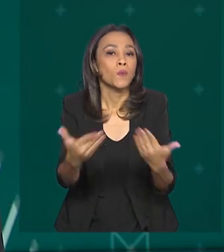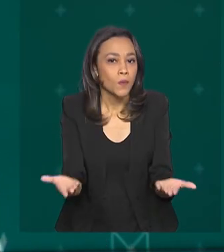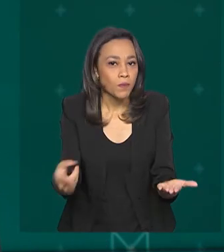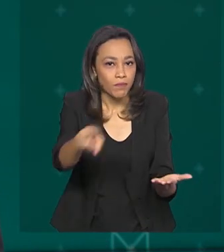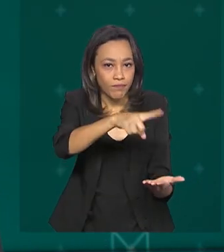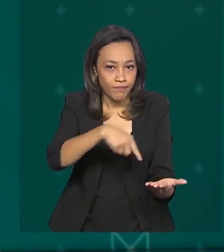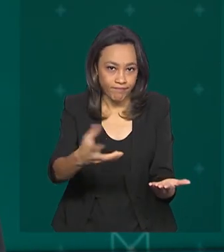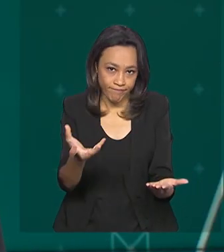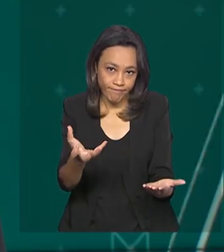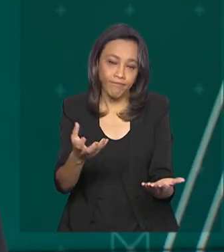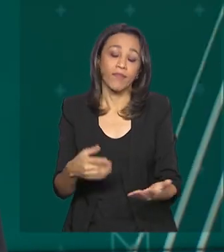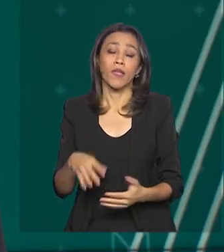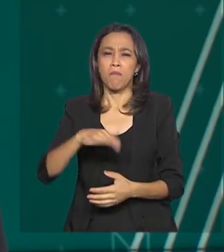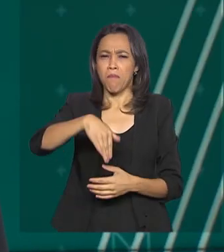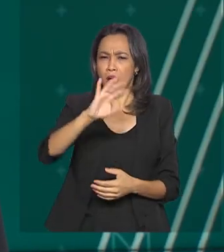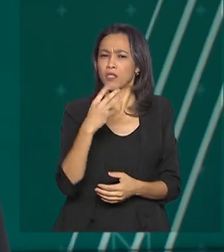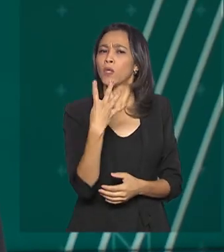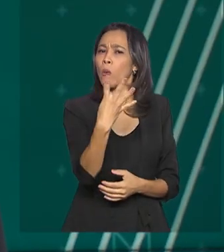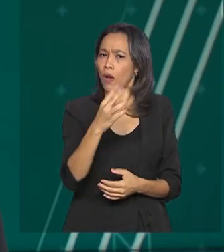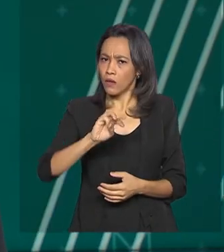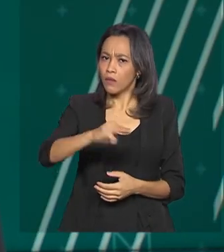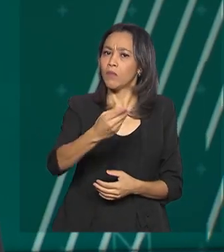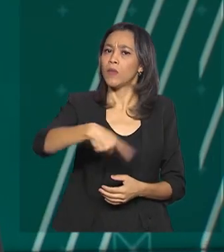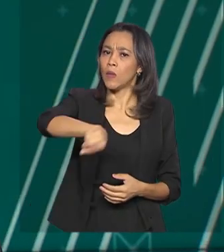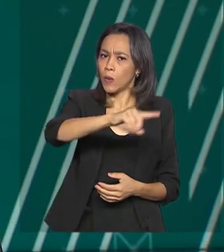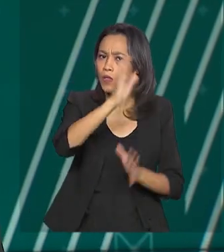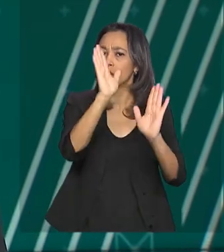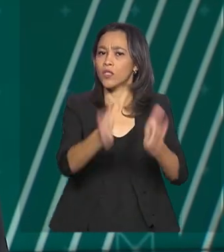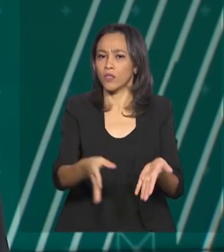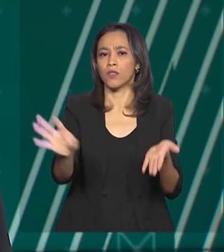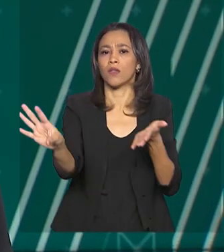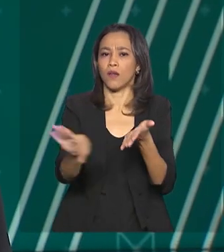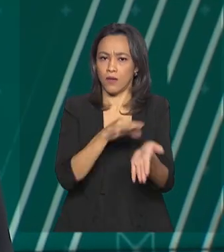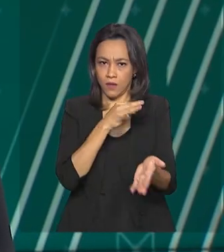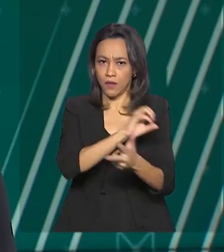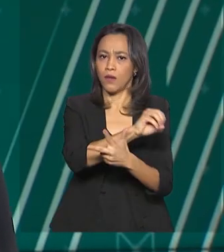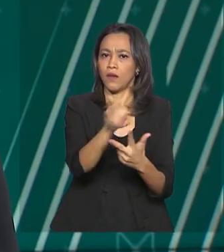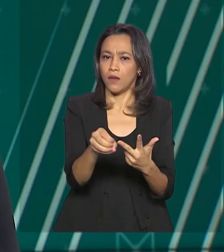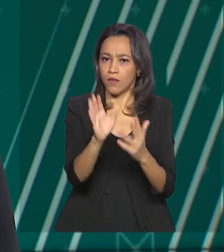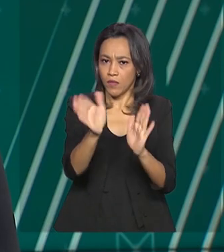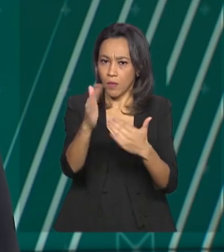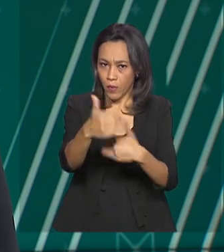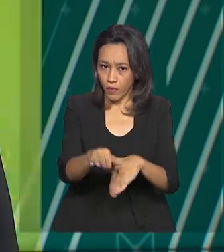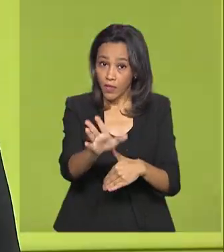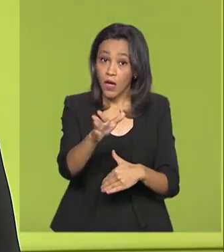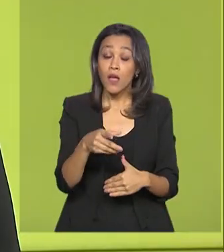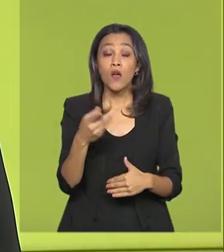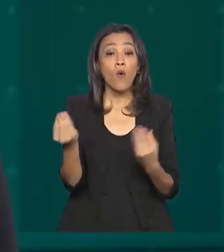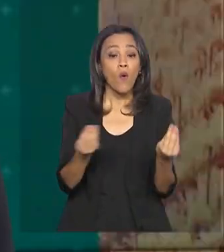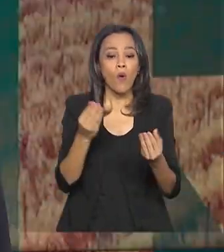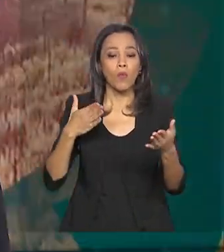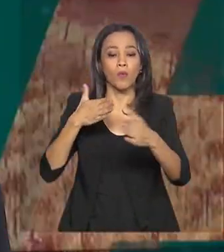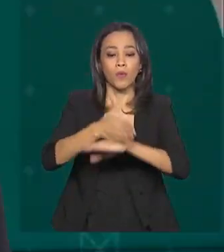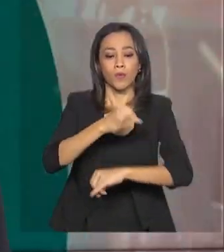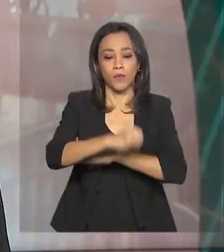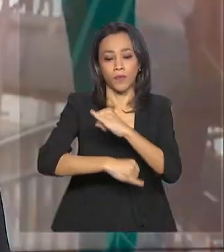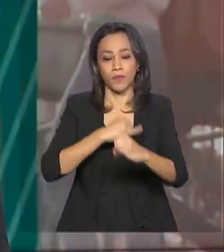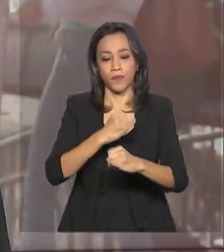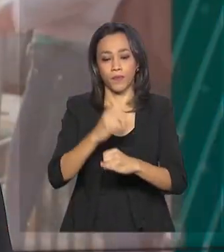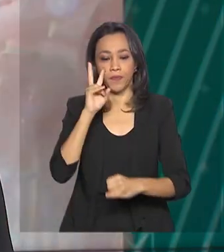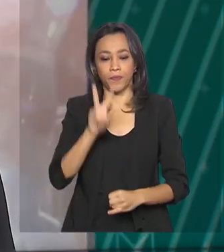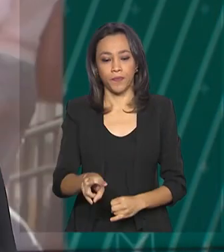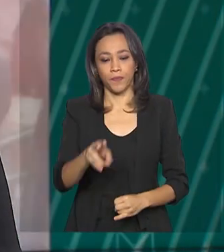Mais de 4 milhões de estudantes já fizeram a inscrição para o Enem. Para se inscrever, basta acessar enem.inep